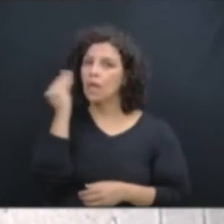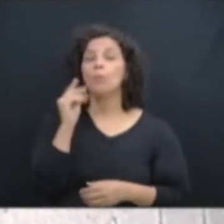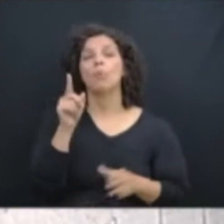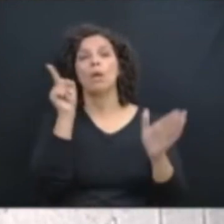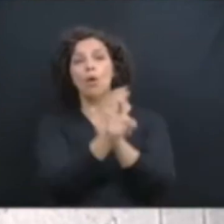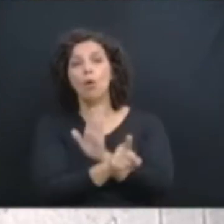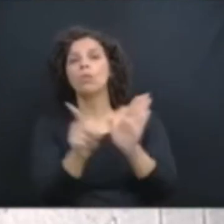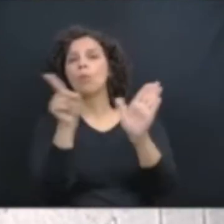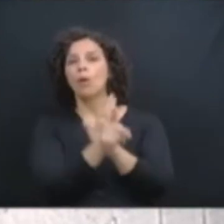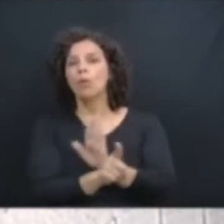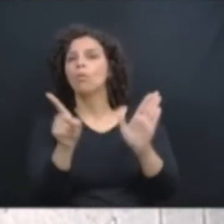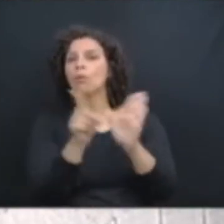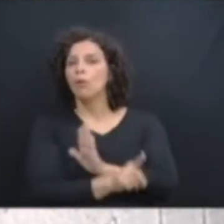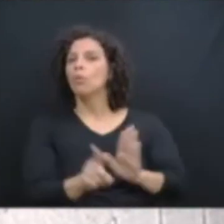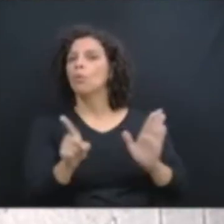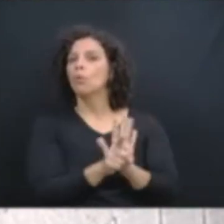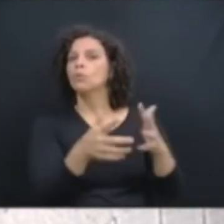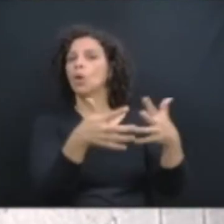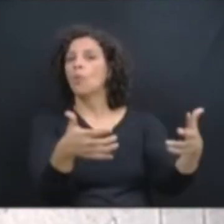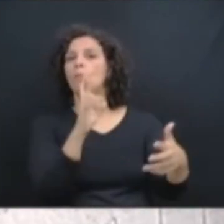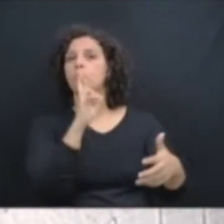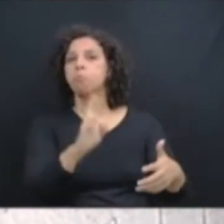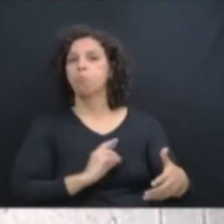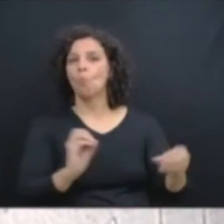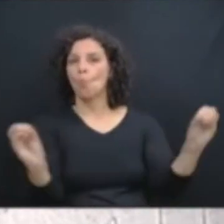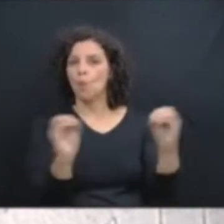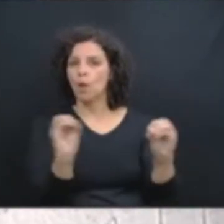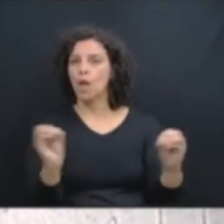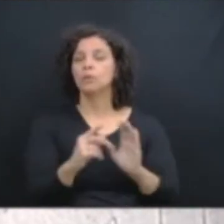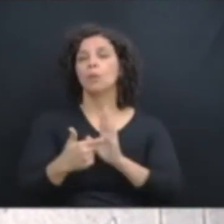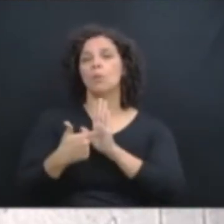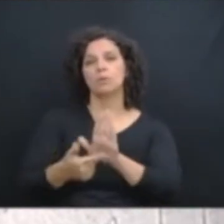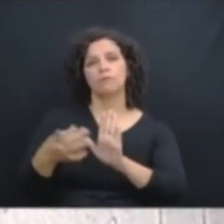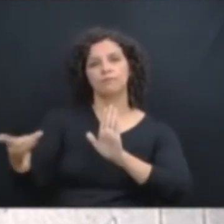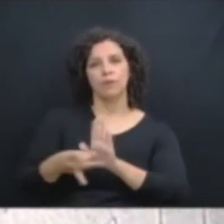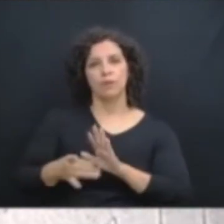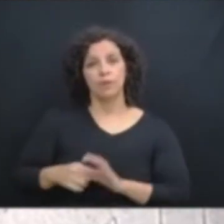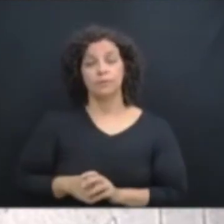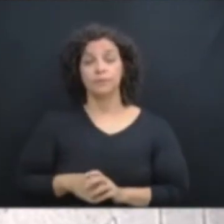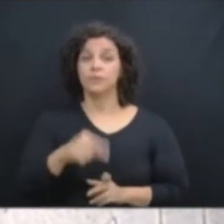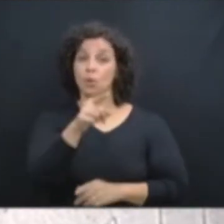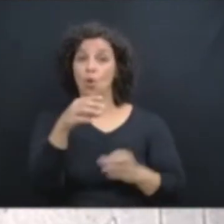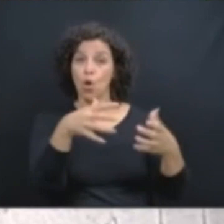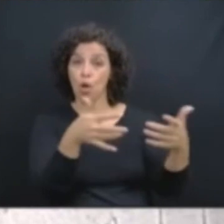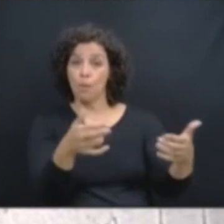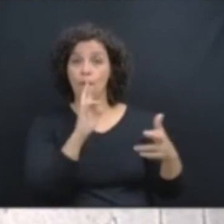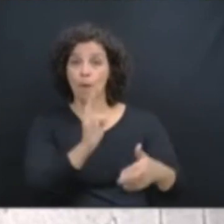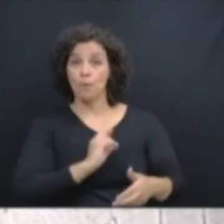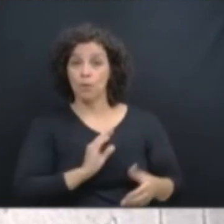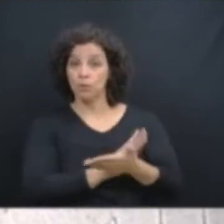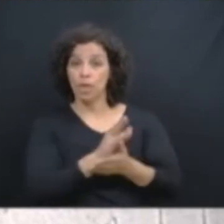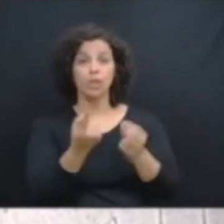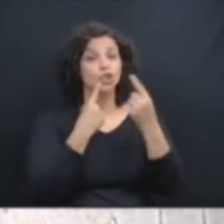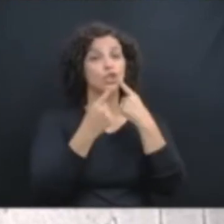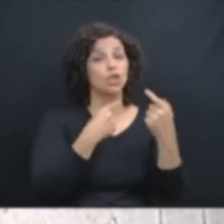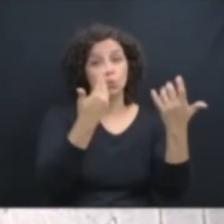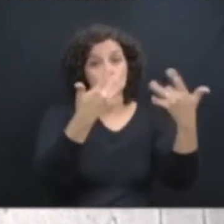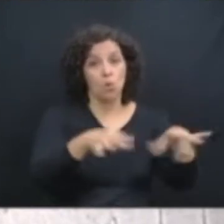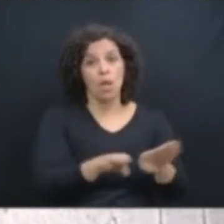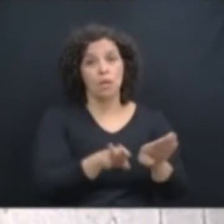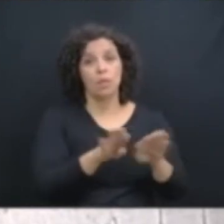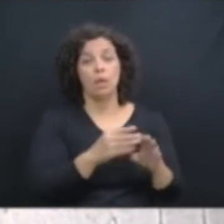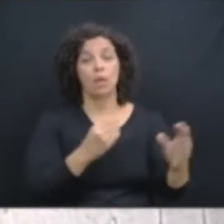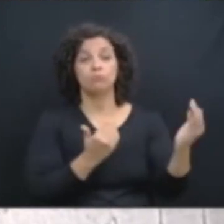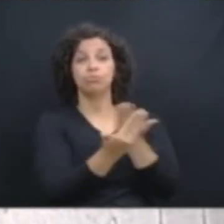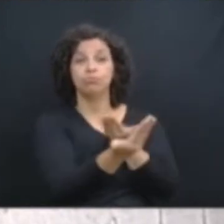de perguntarmos, de questionarmos e de querer saber a verdade. Como por parte da Copel não há diálogo